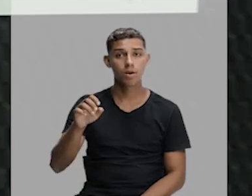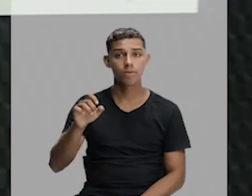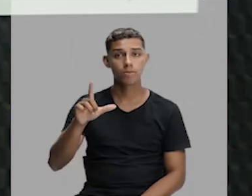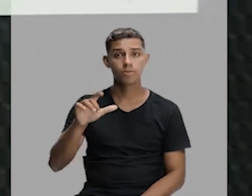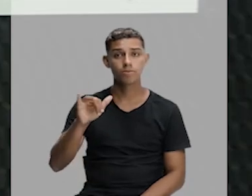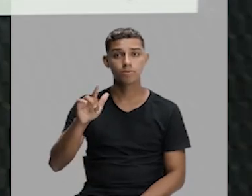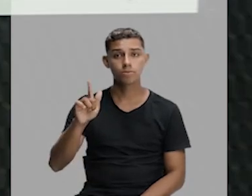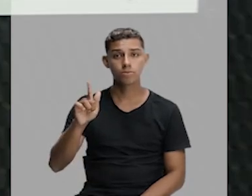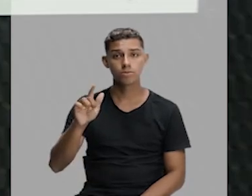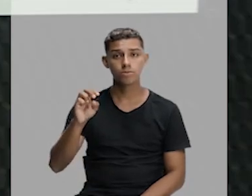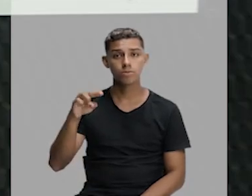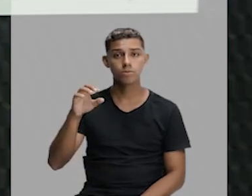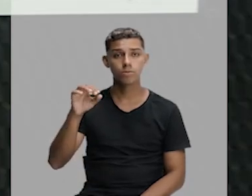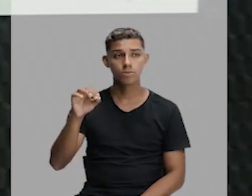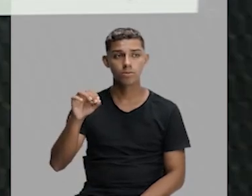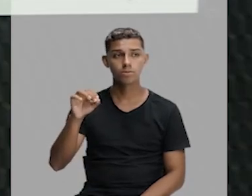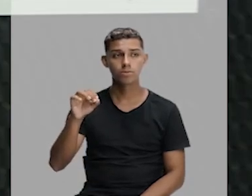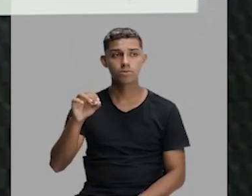A2,